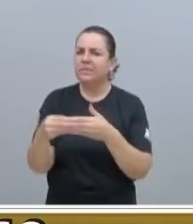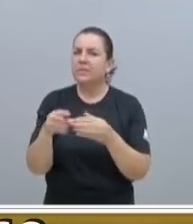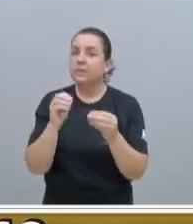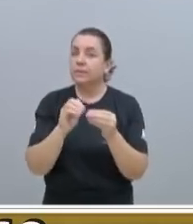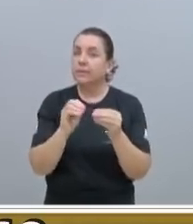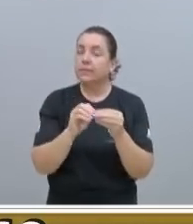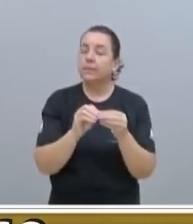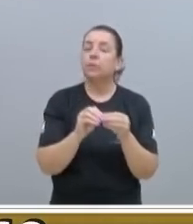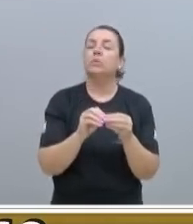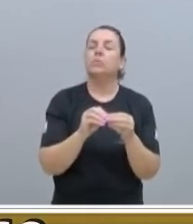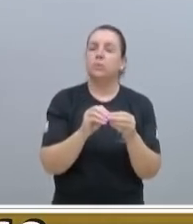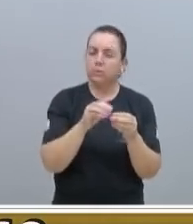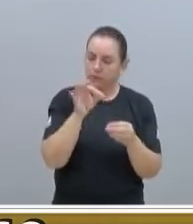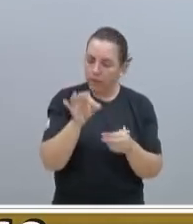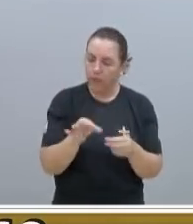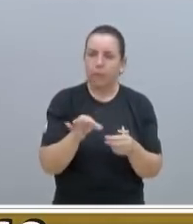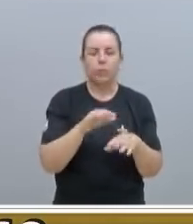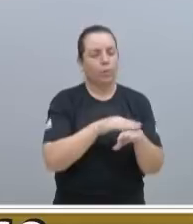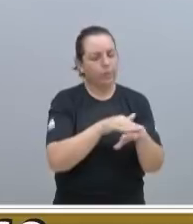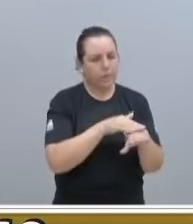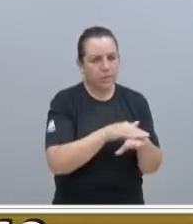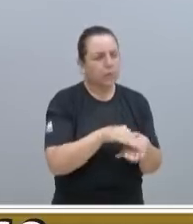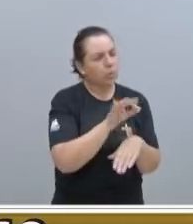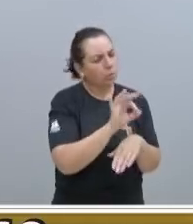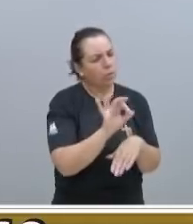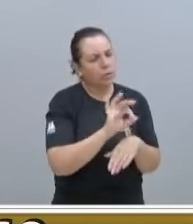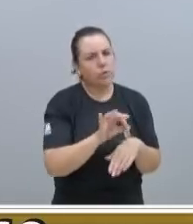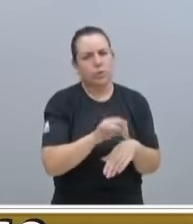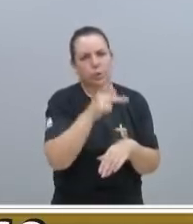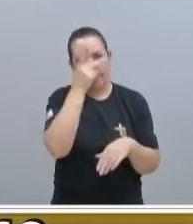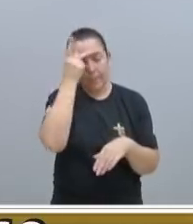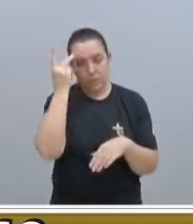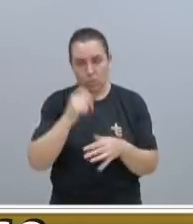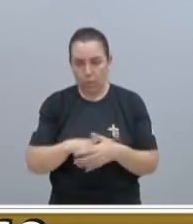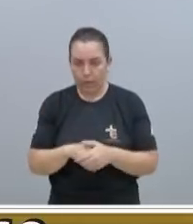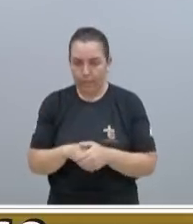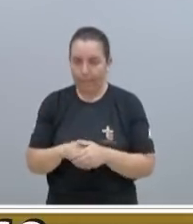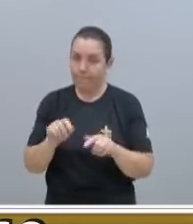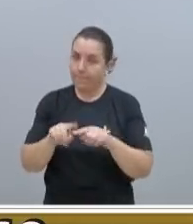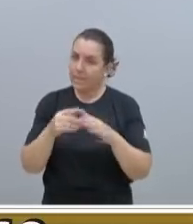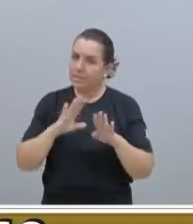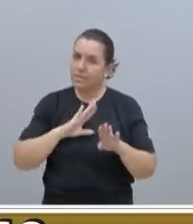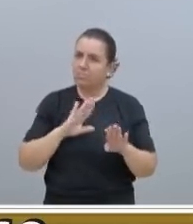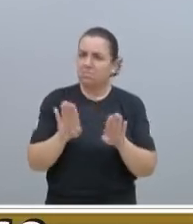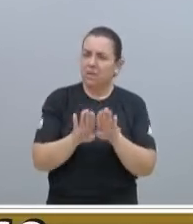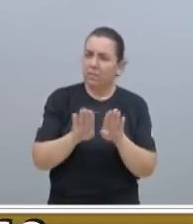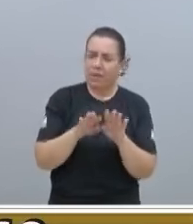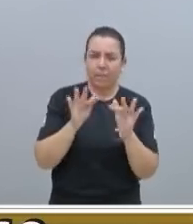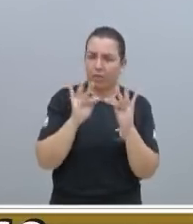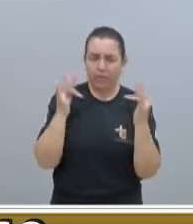fraterna mas eu diria serve também para a família